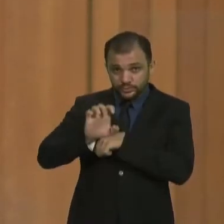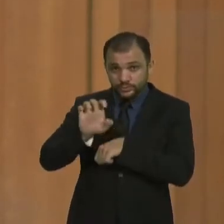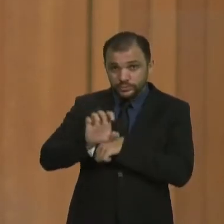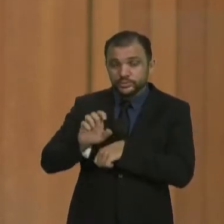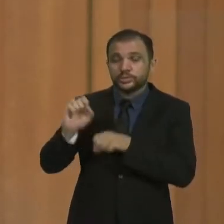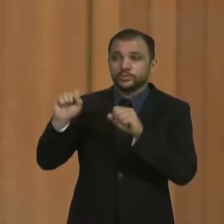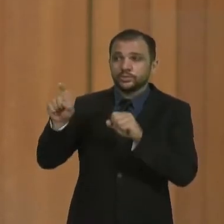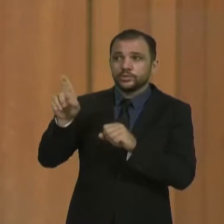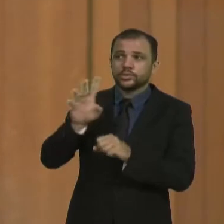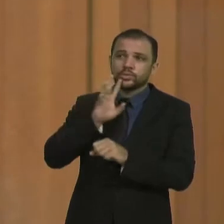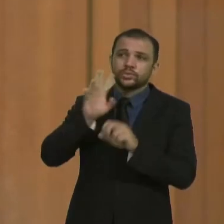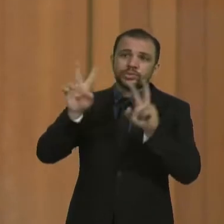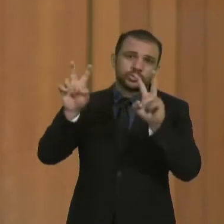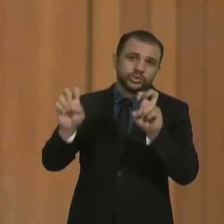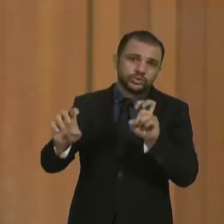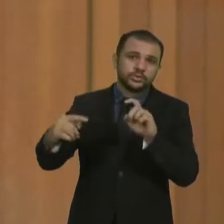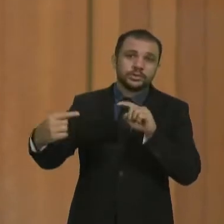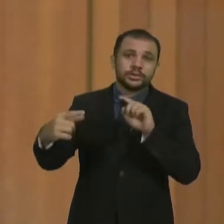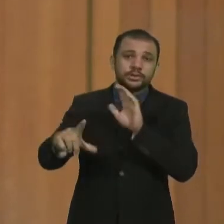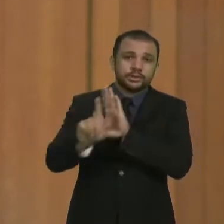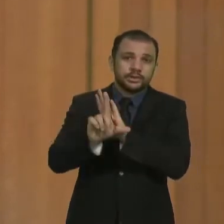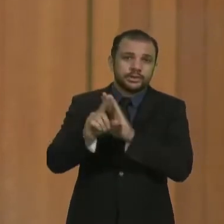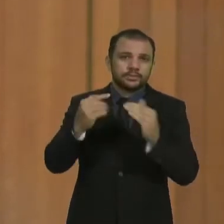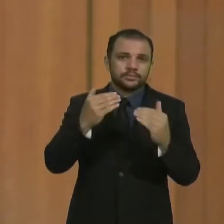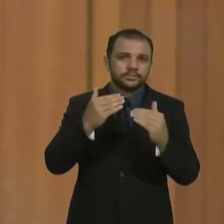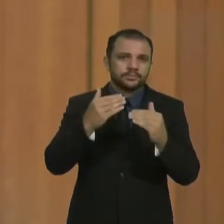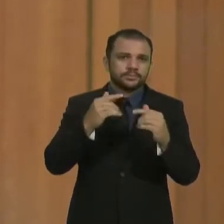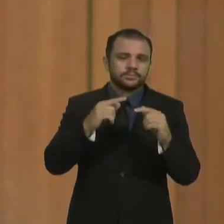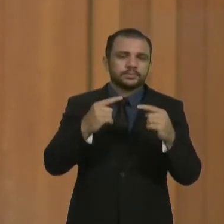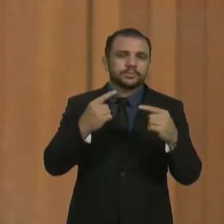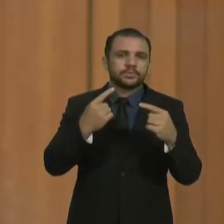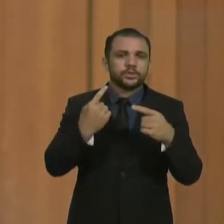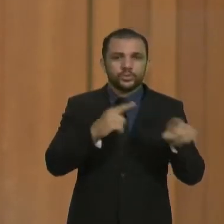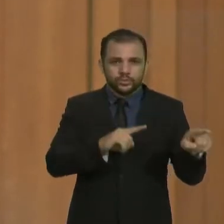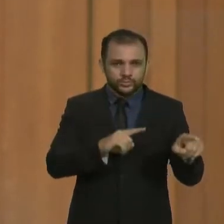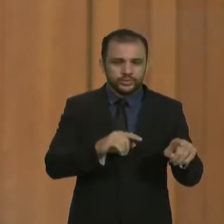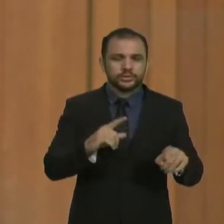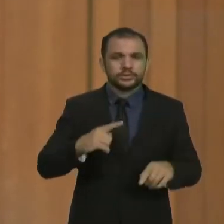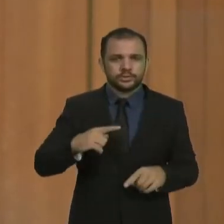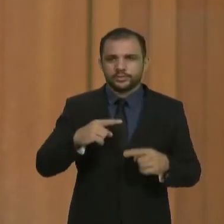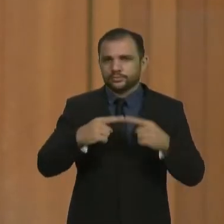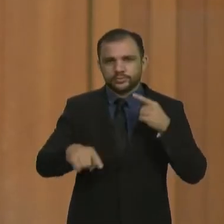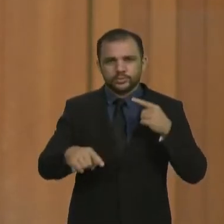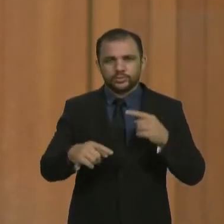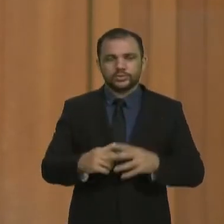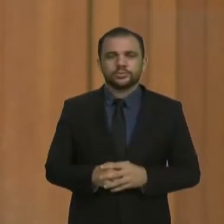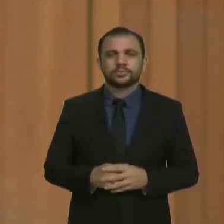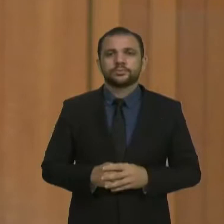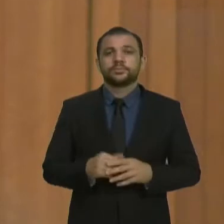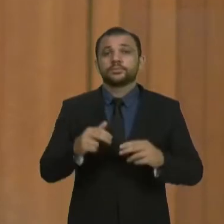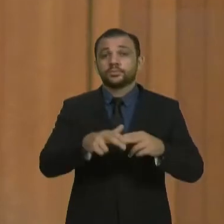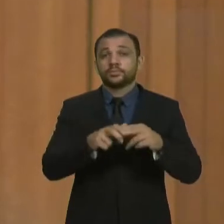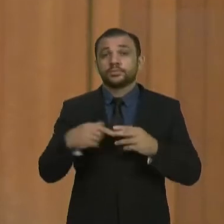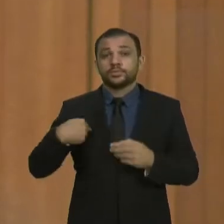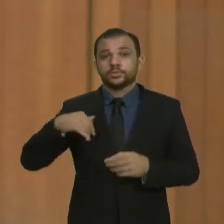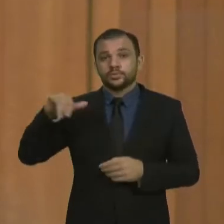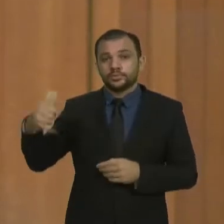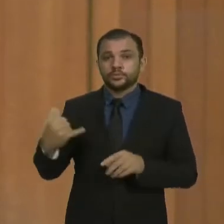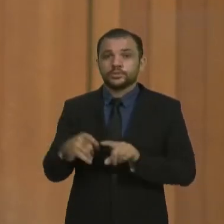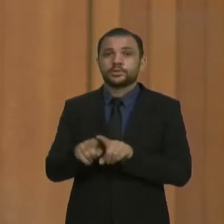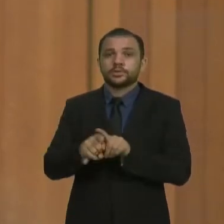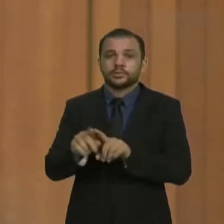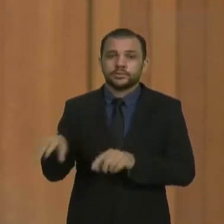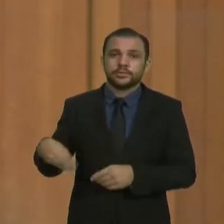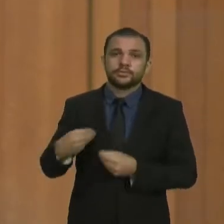da legislação estadual. E, na oportunidade, trouxe à Assembleia Legislativa e apresentei